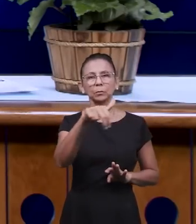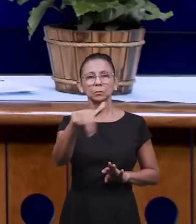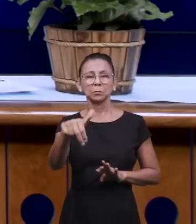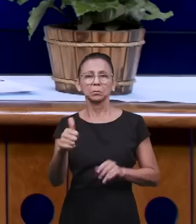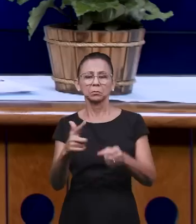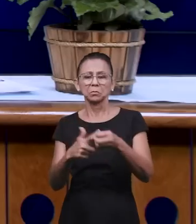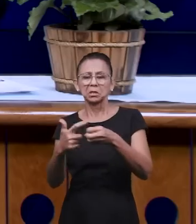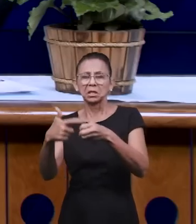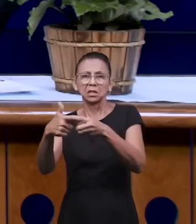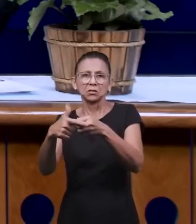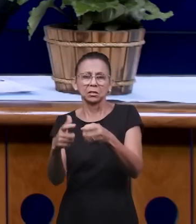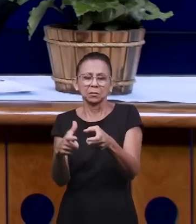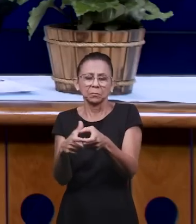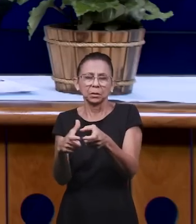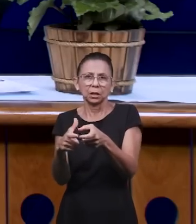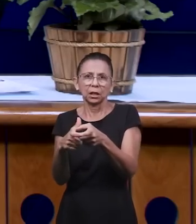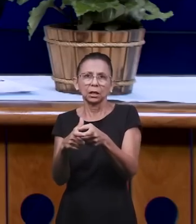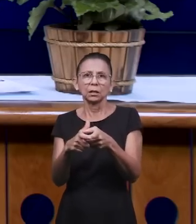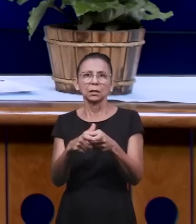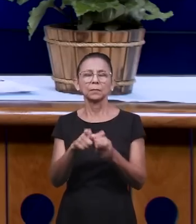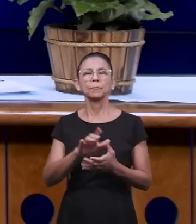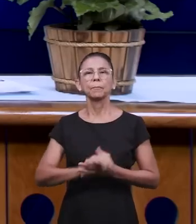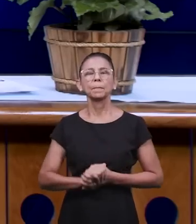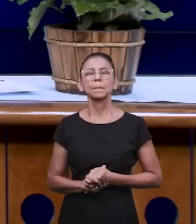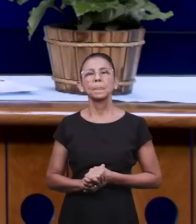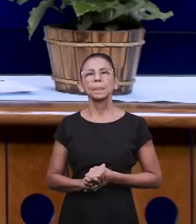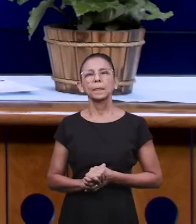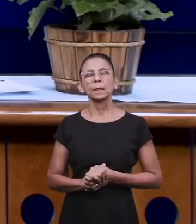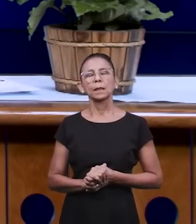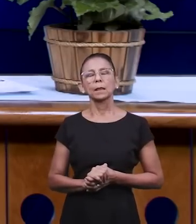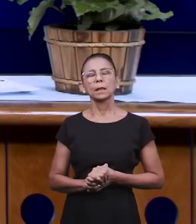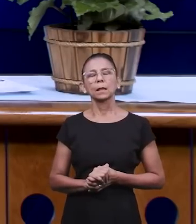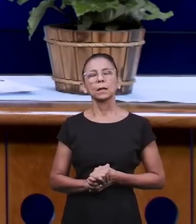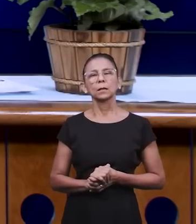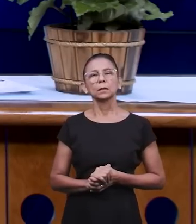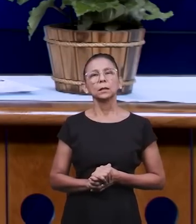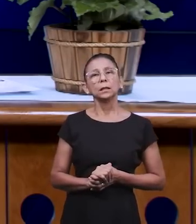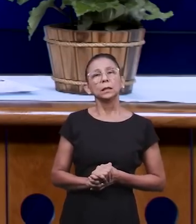de uma nação e é o nome de um homem, que é Jacó.